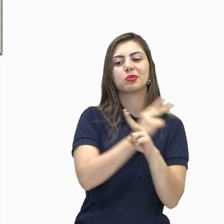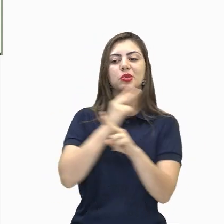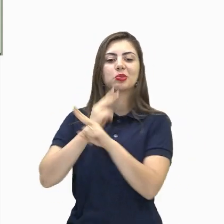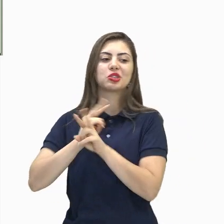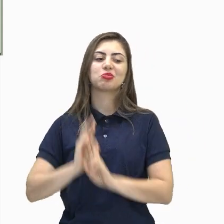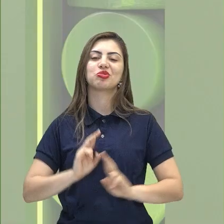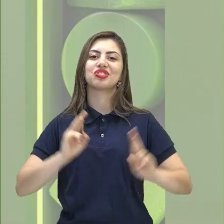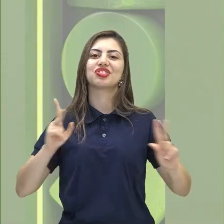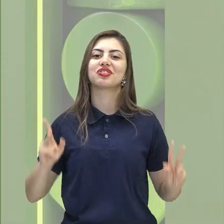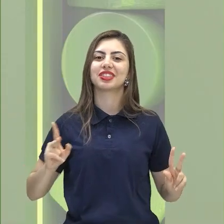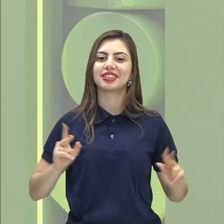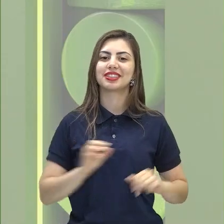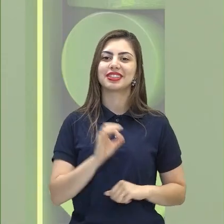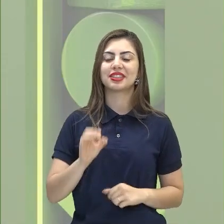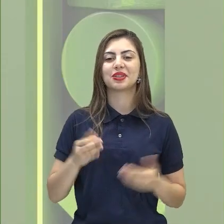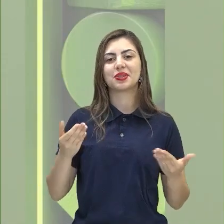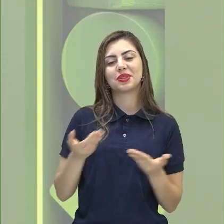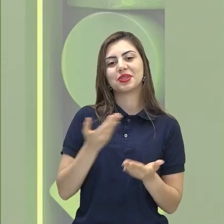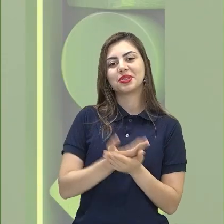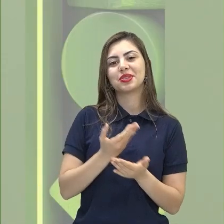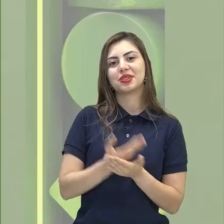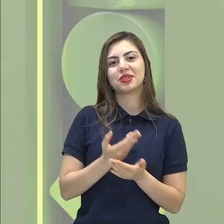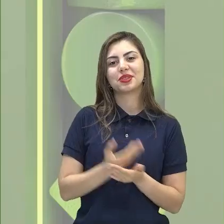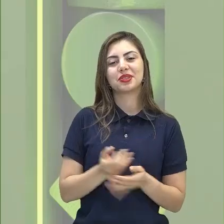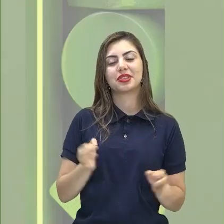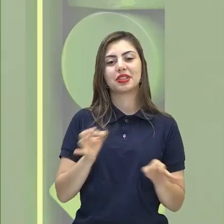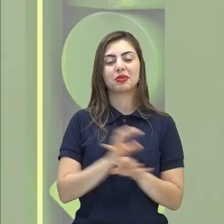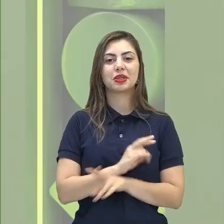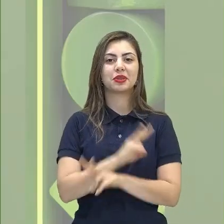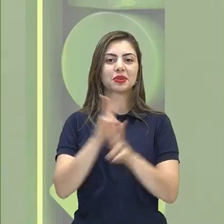diferentes. E essa foi a nossa aula de hoje